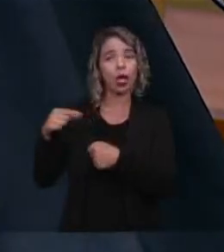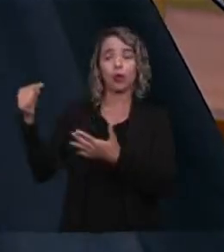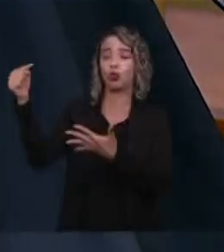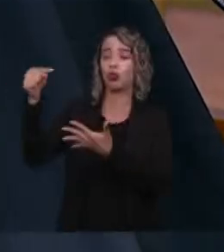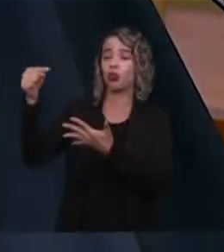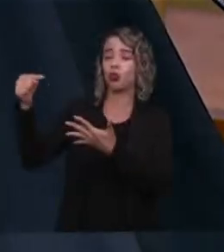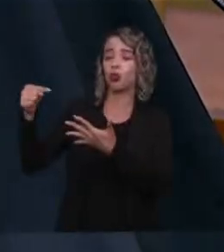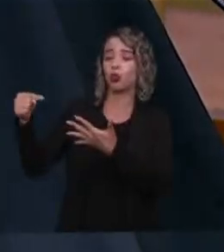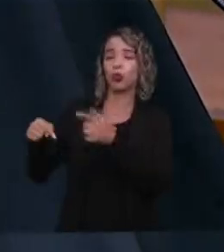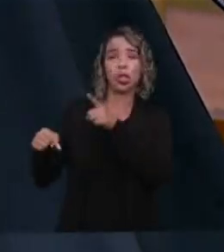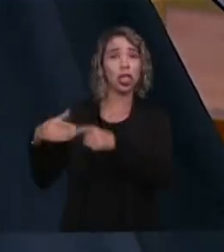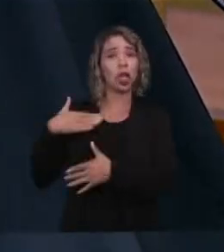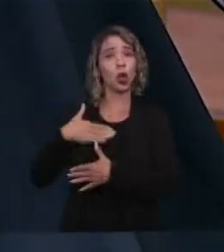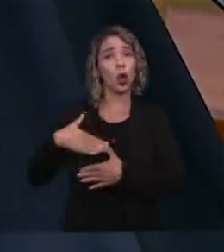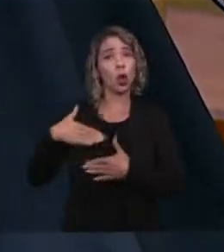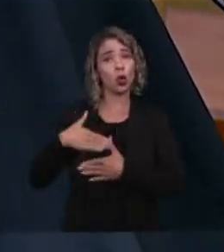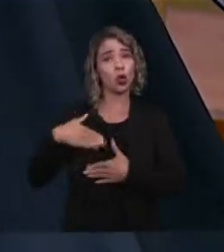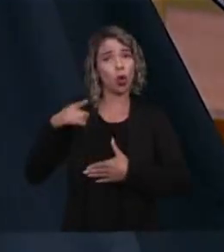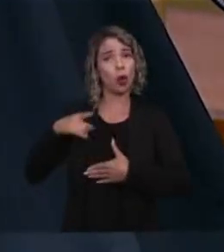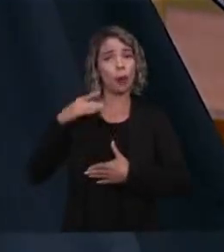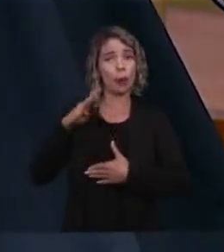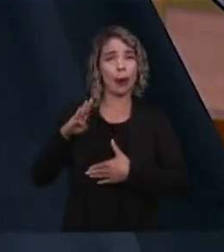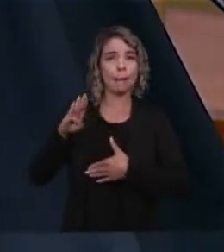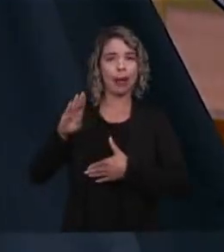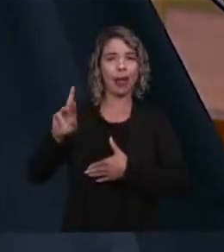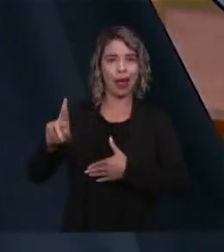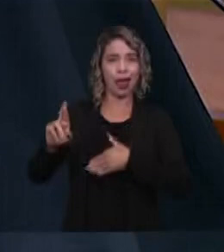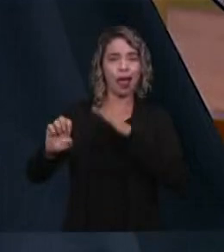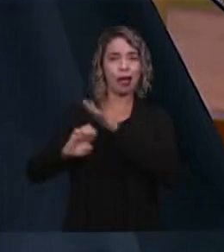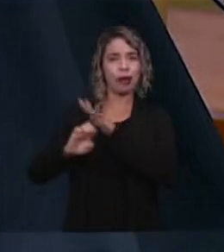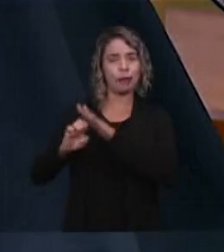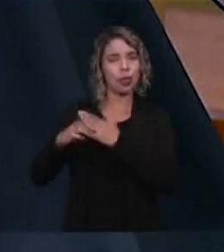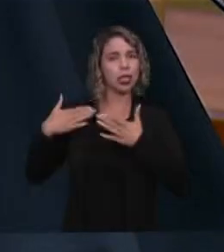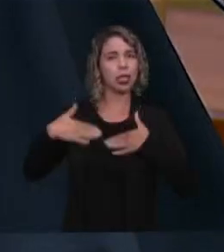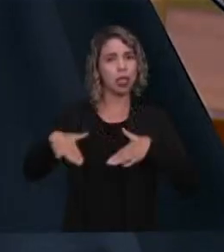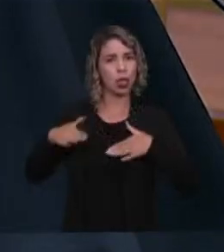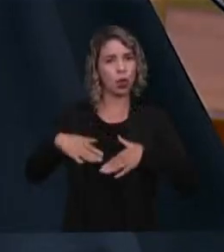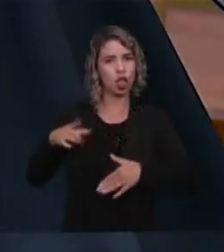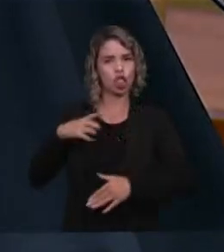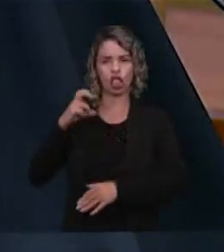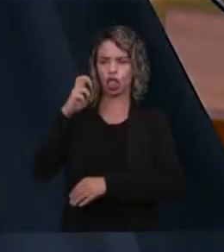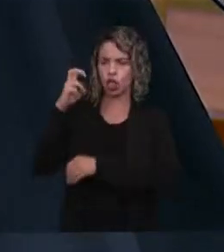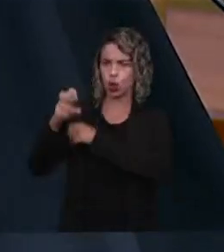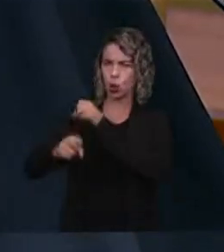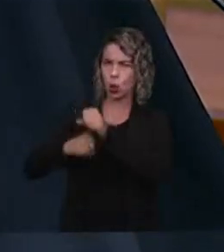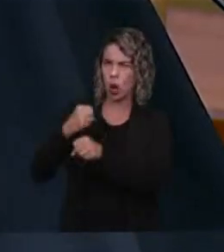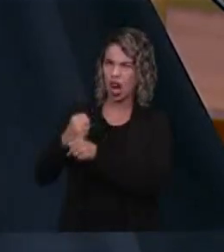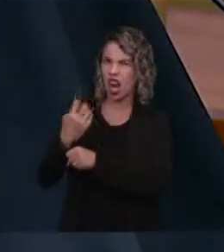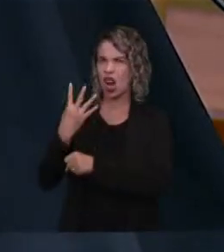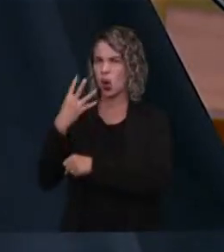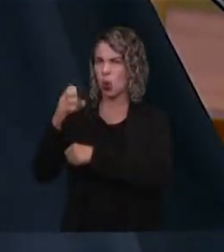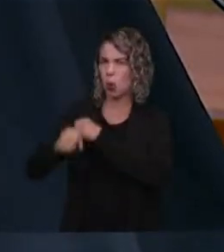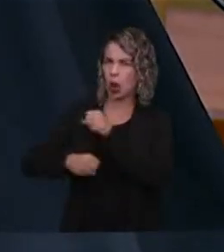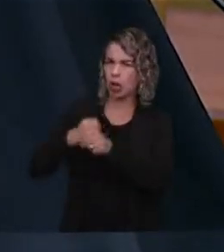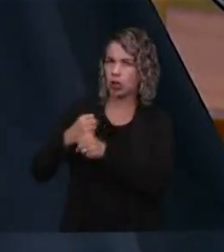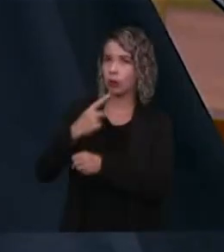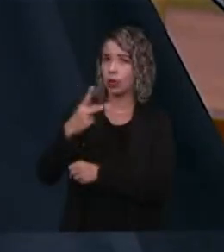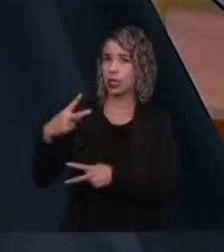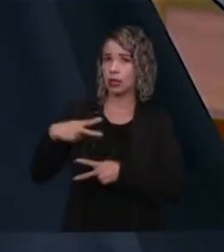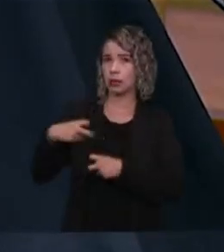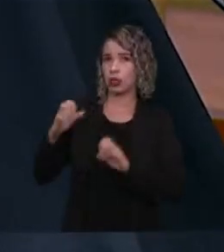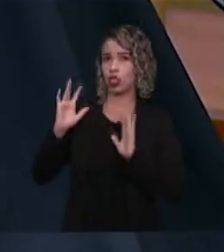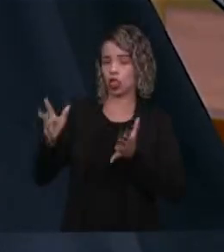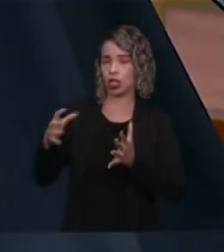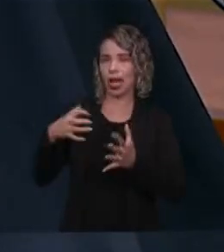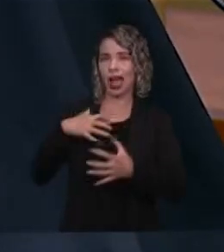E o Dutra estava muito satisfeito ali na BR. É um lugar mais tranquilo, ele tinha 5 anos, 4 anos, presidente da Petrobras,